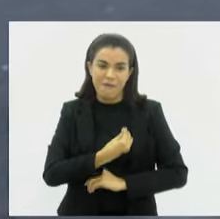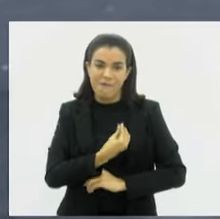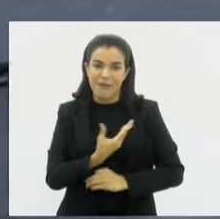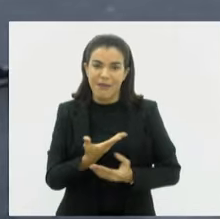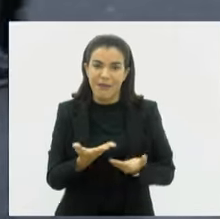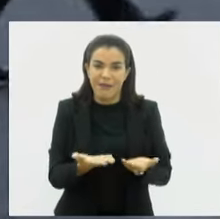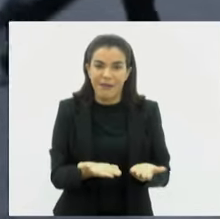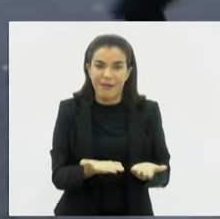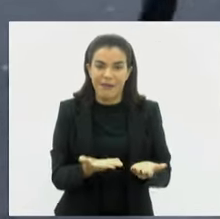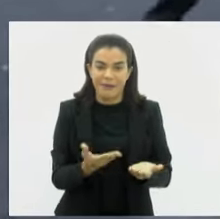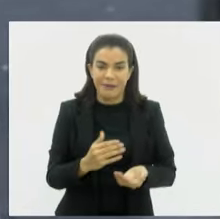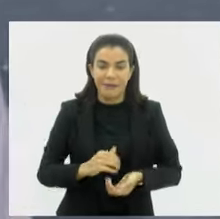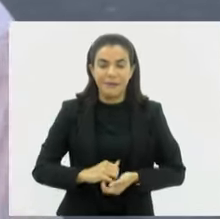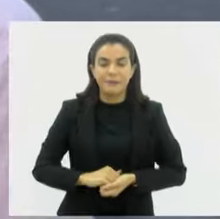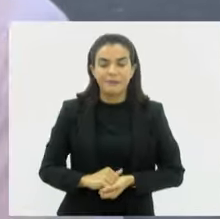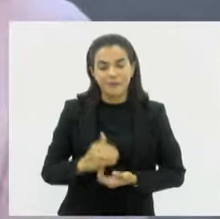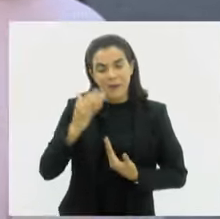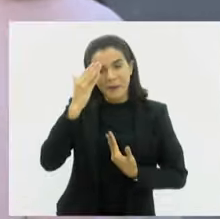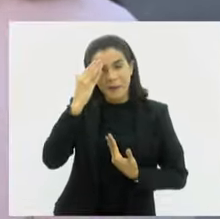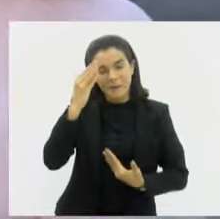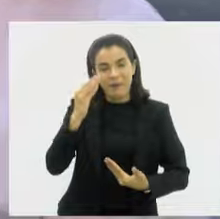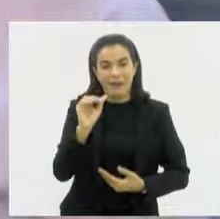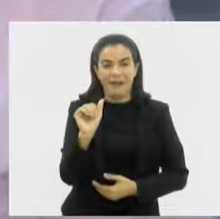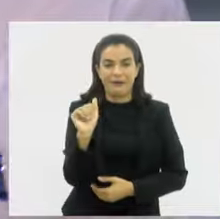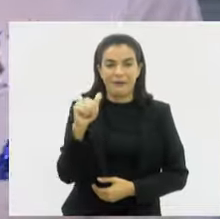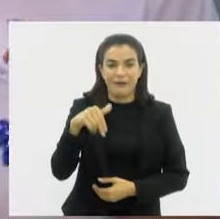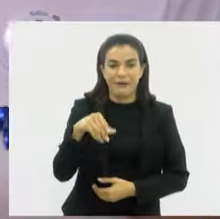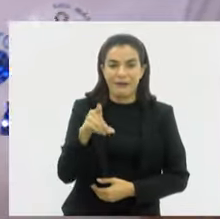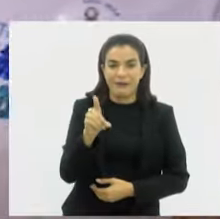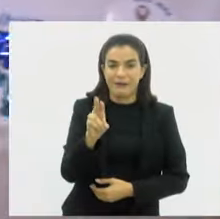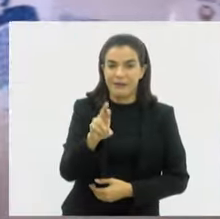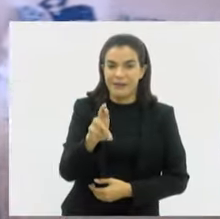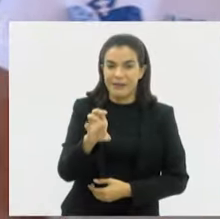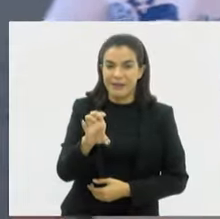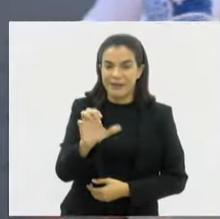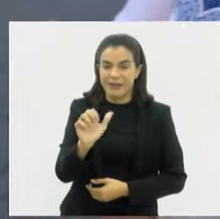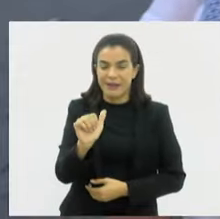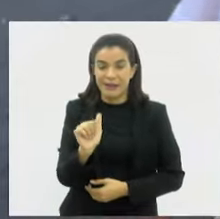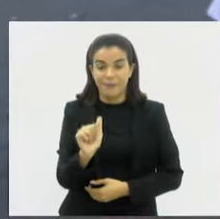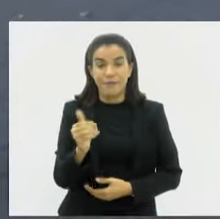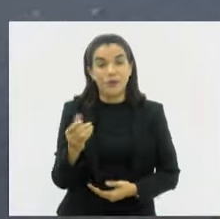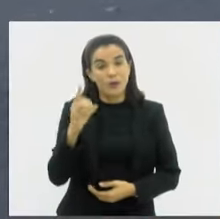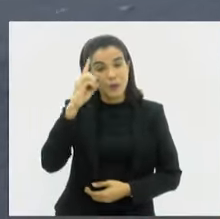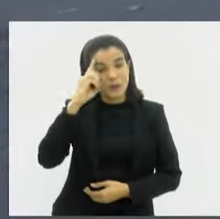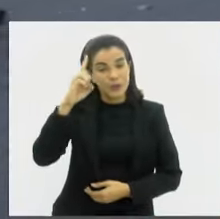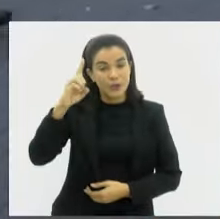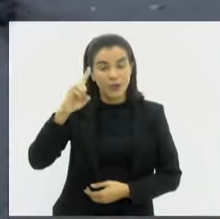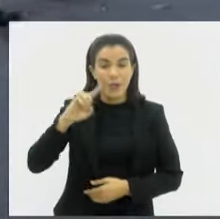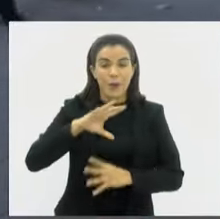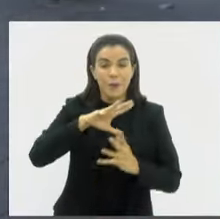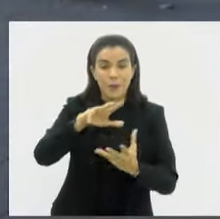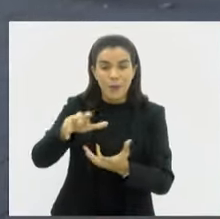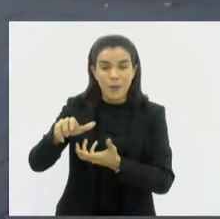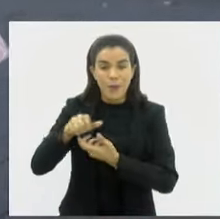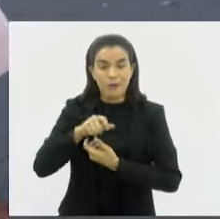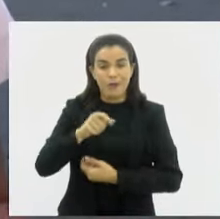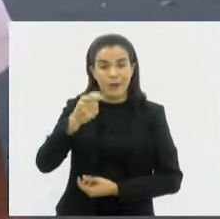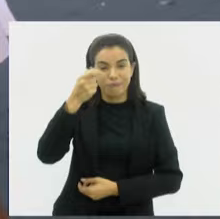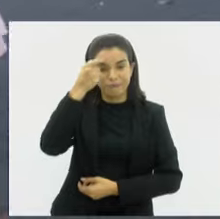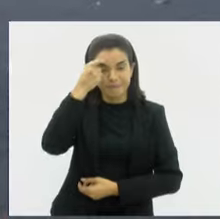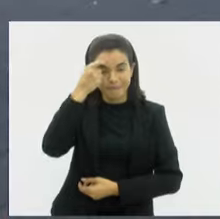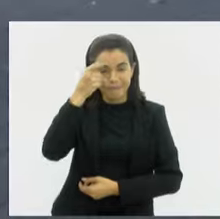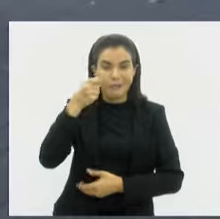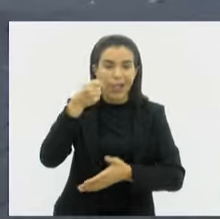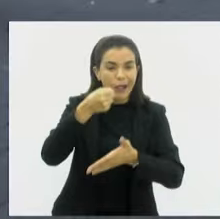jeito. Obrigada, Andréa, pela tua participação. Como a gente pôde ver, o Dia Mundial de Conscientização do Autismo é um dia realmente